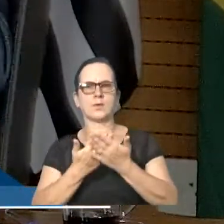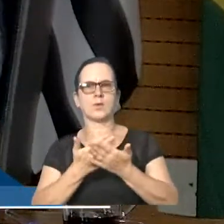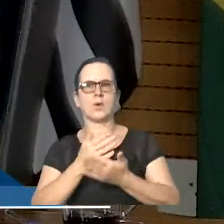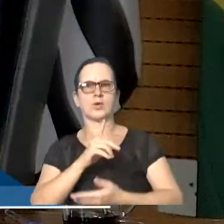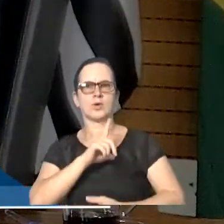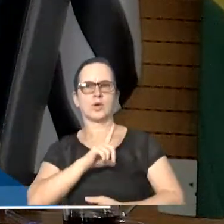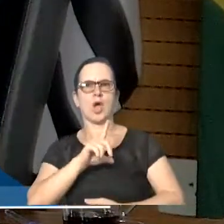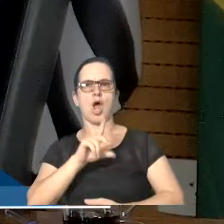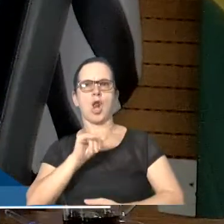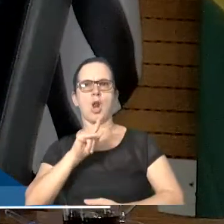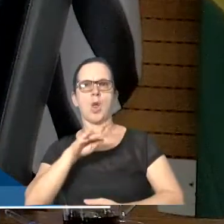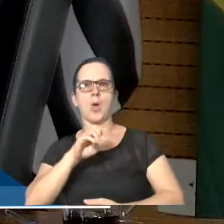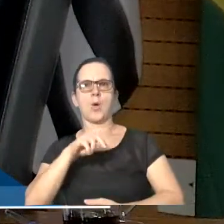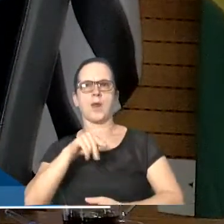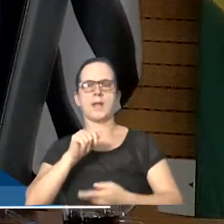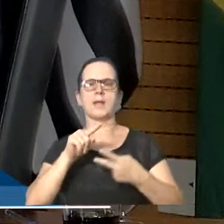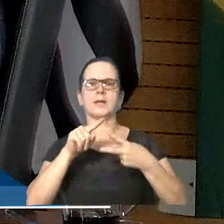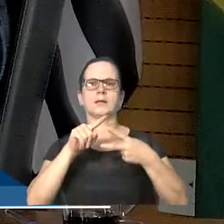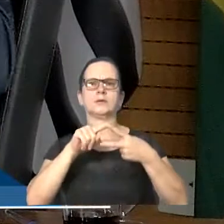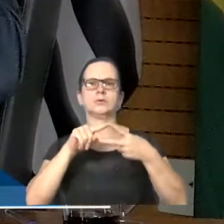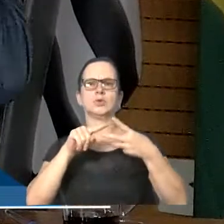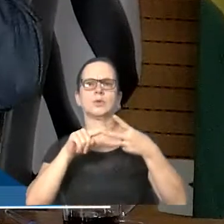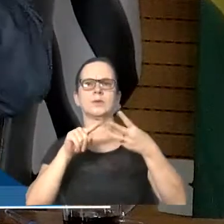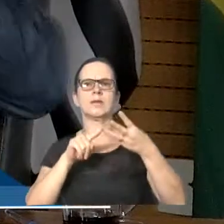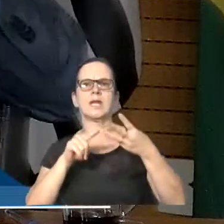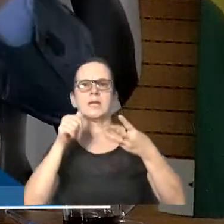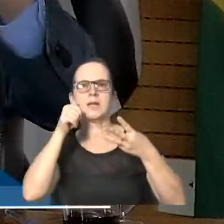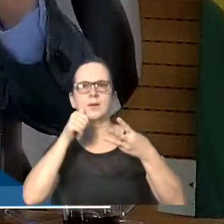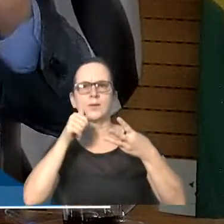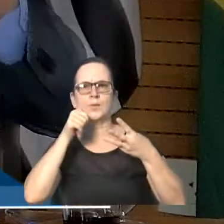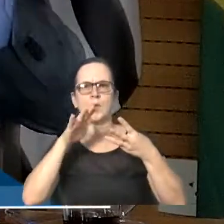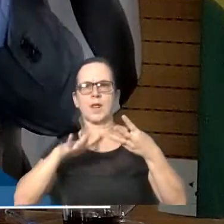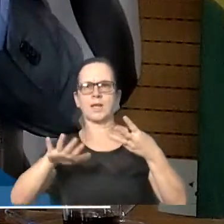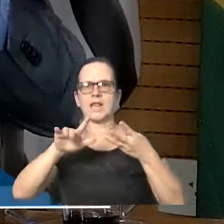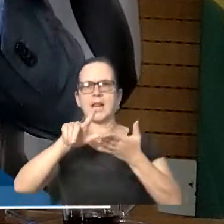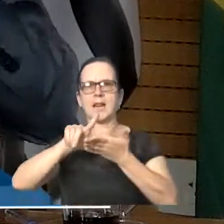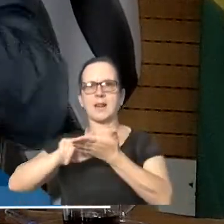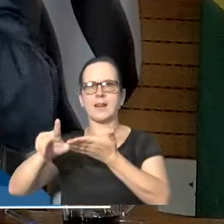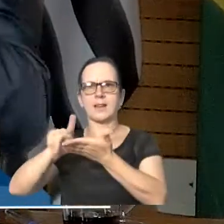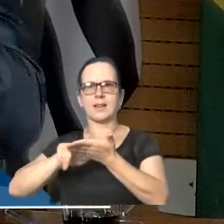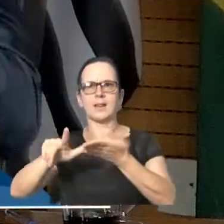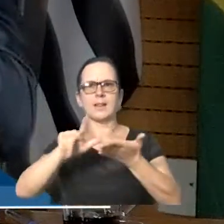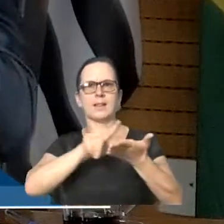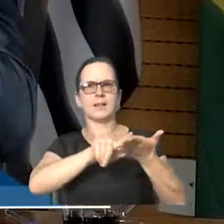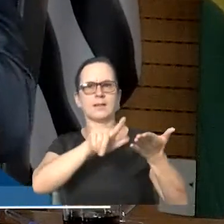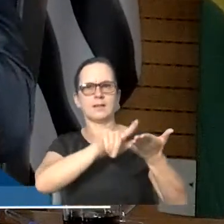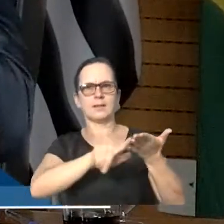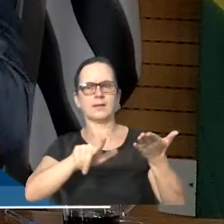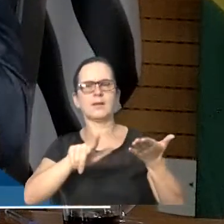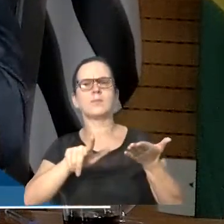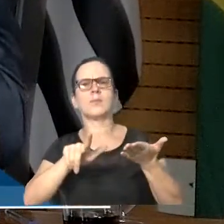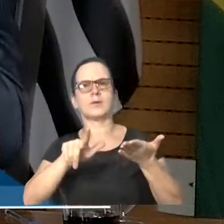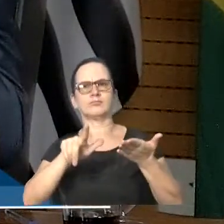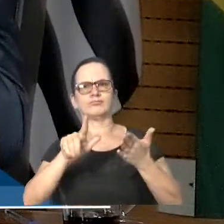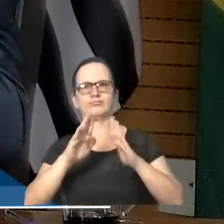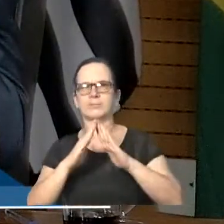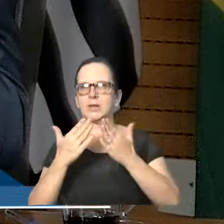3 mulheres para fazer a manutenção daquela escola para 1.300 alunos.